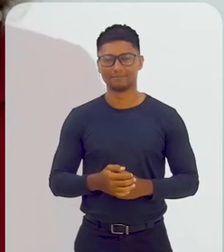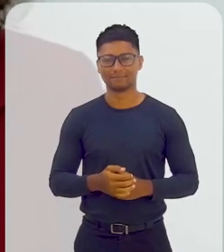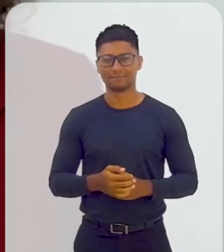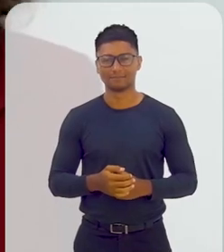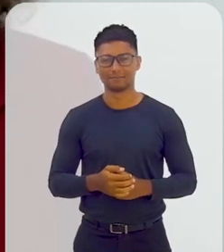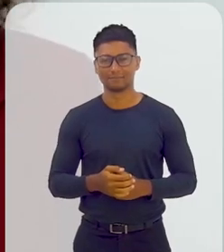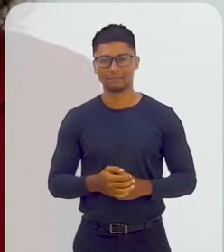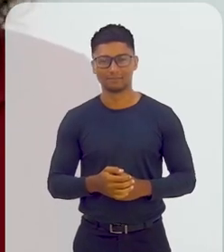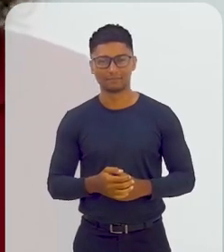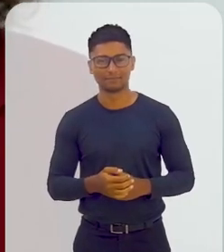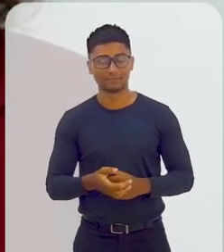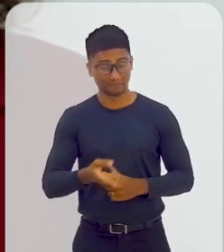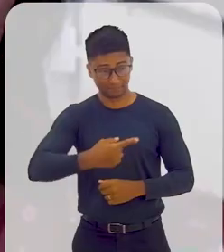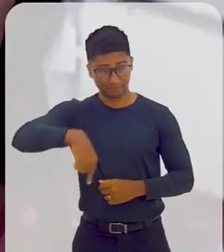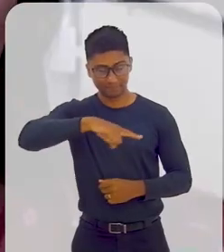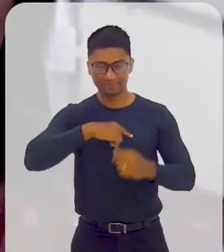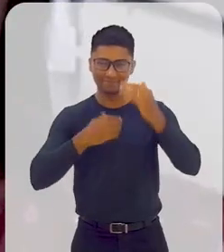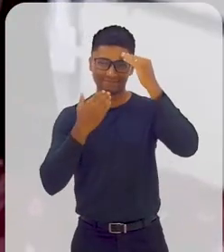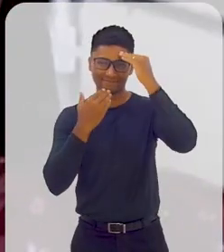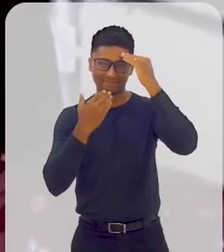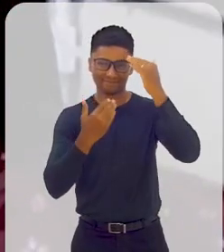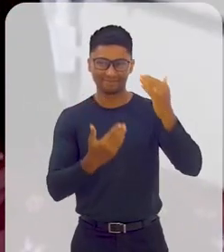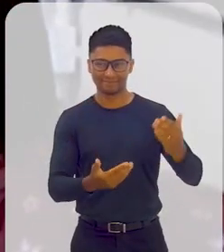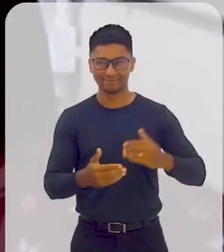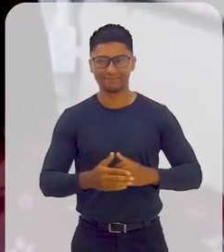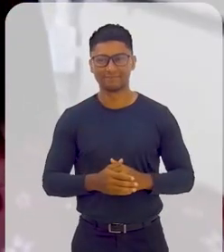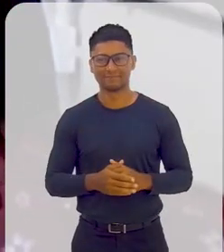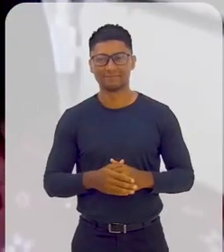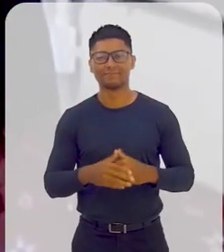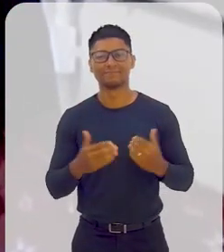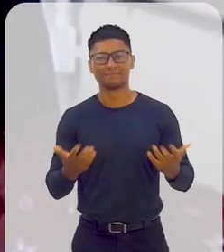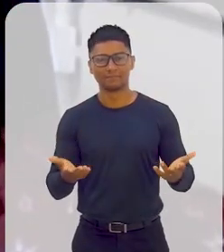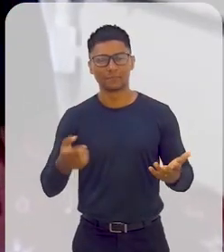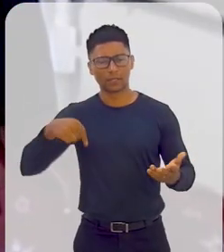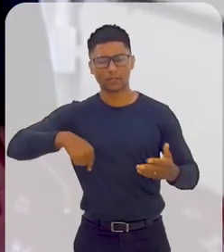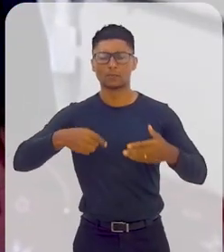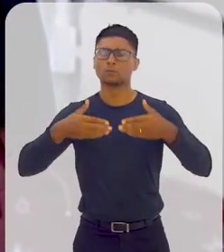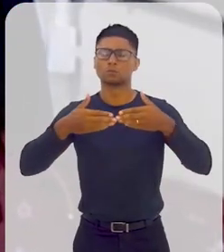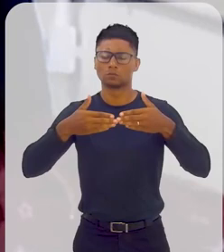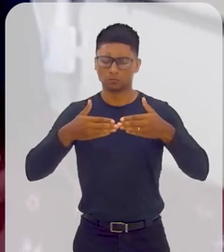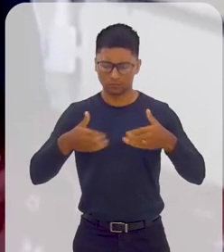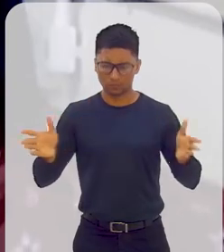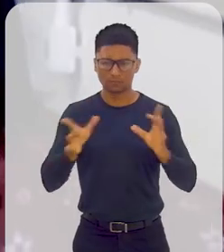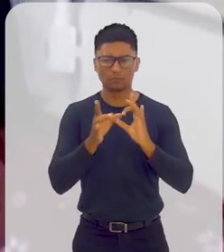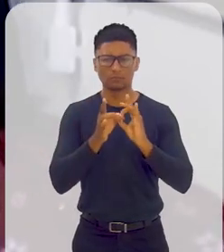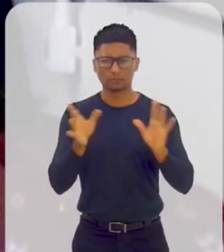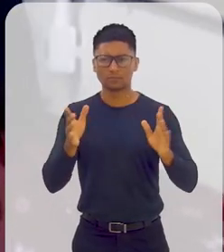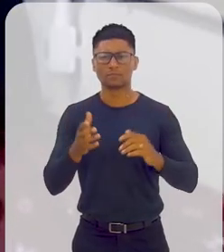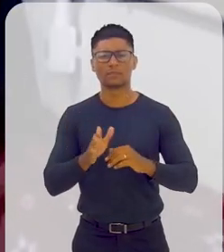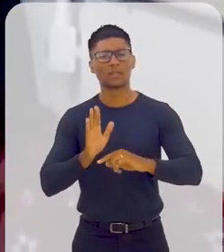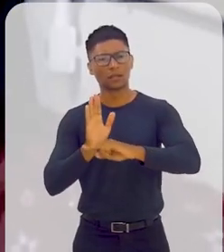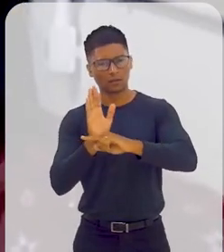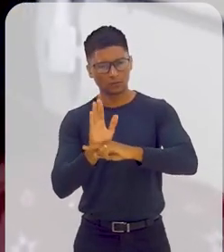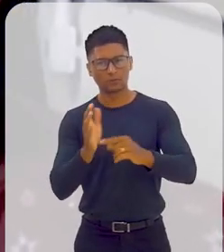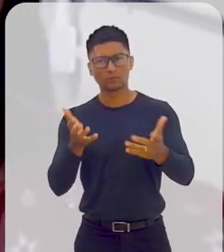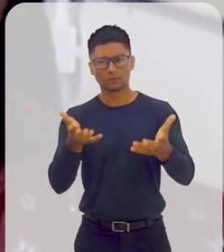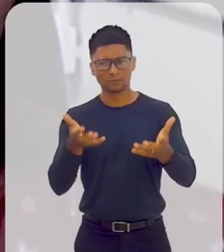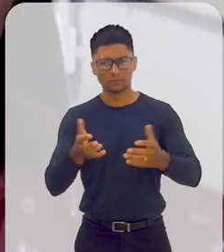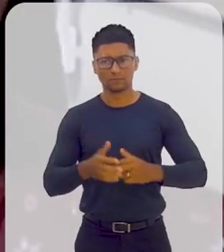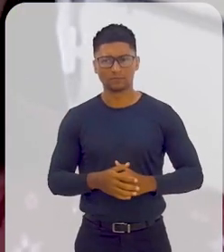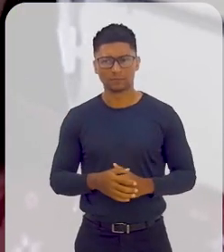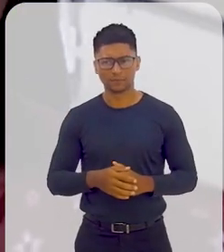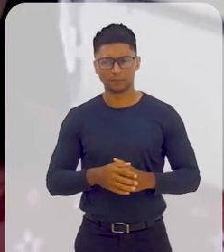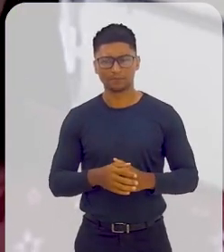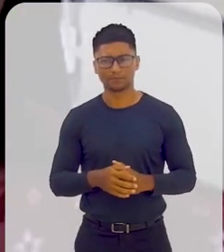do Estado do Rio de Janeiro. Nós que agradecemos, gente, mais uma vez nos colocamos à disposição. Né? Como eu